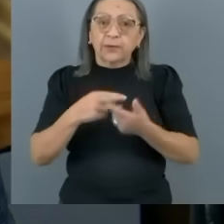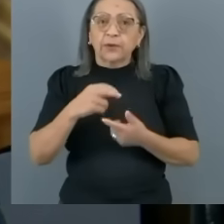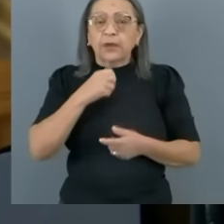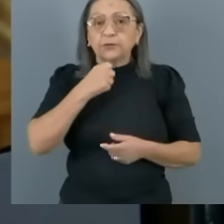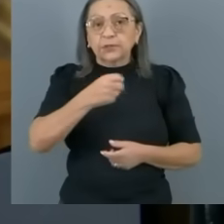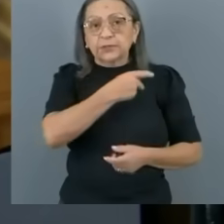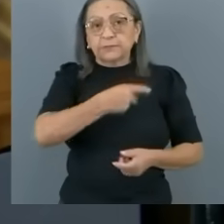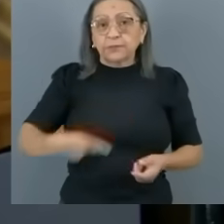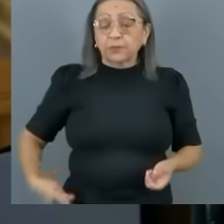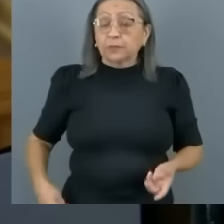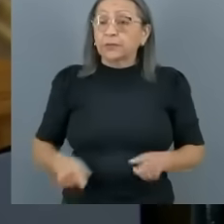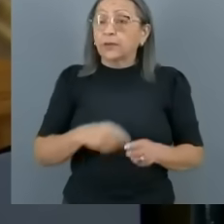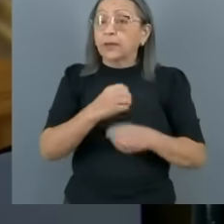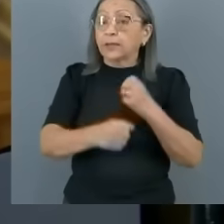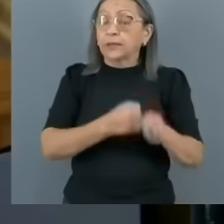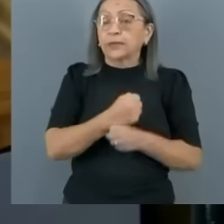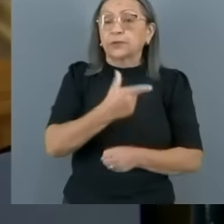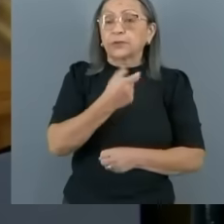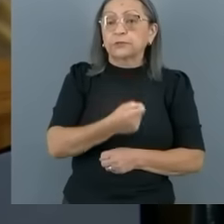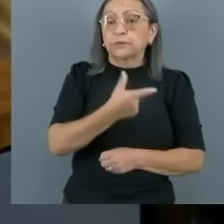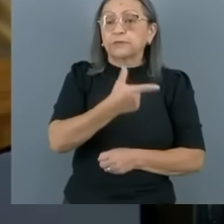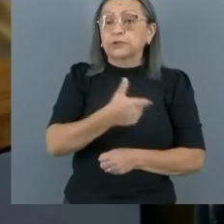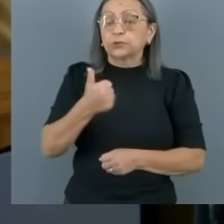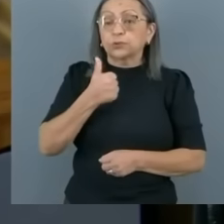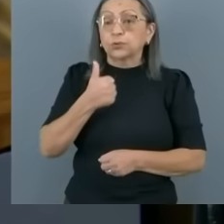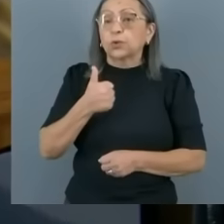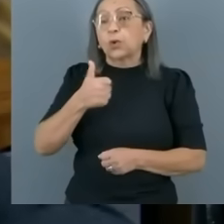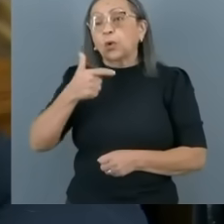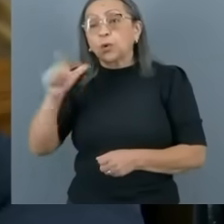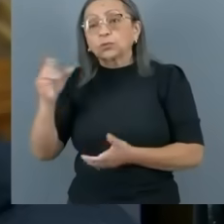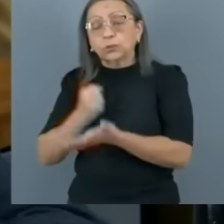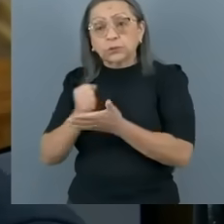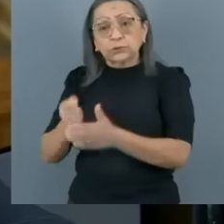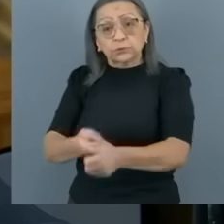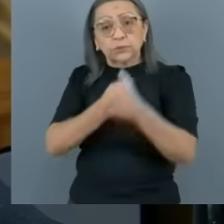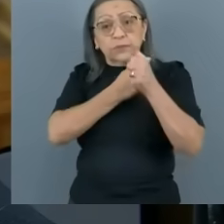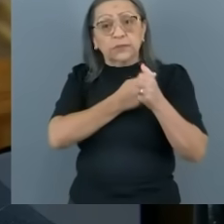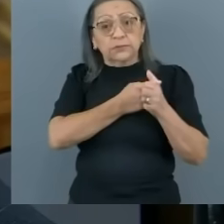Em 2021, foi suspensa outra, inclusive com a Conafé, por 3 meses.